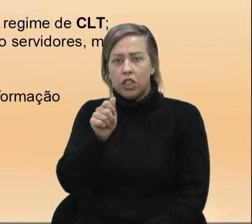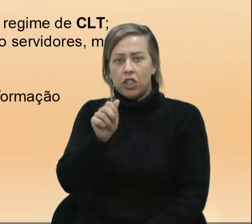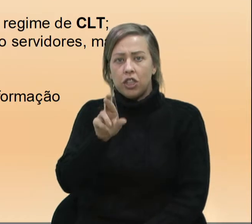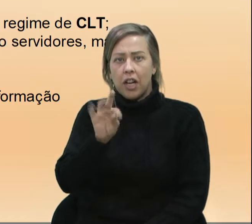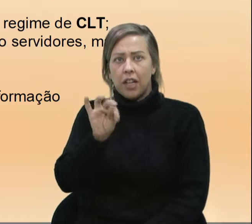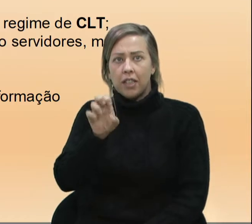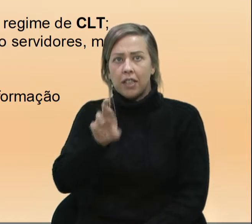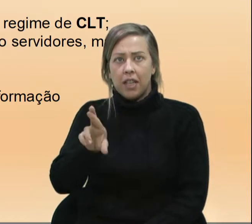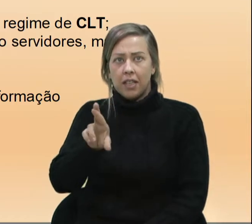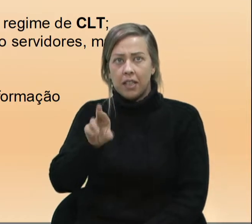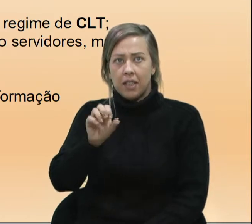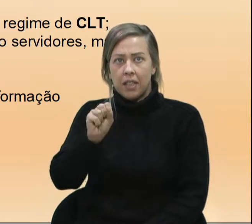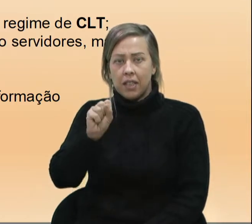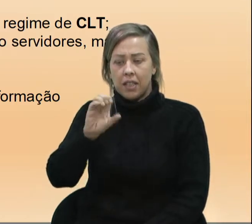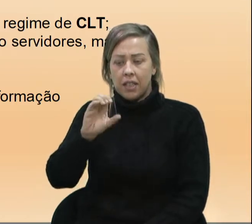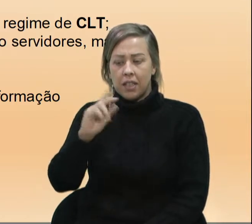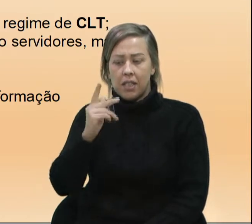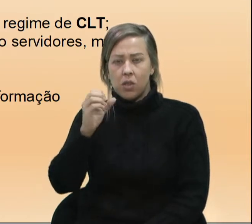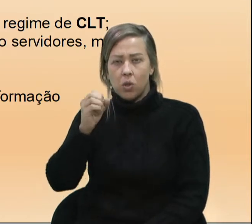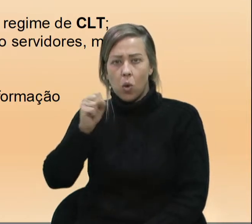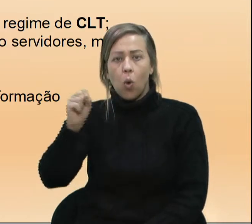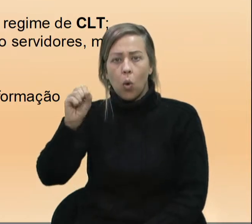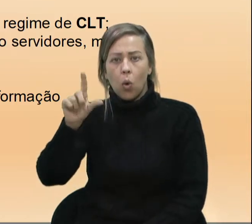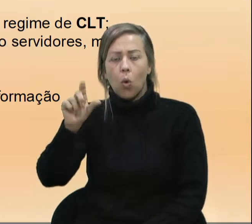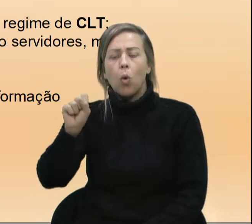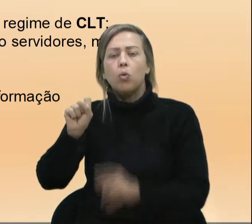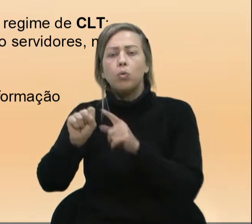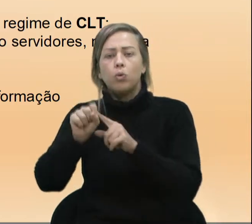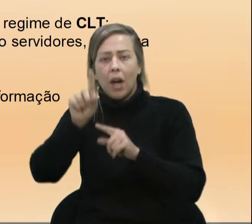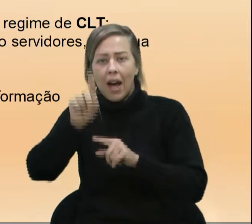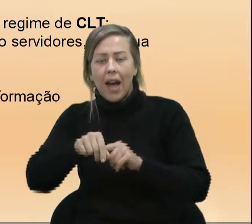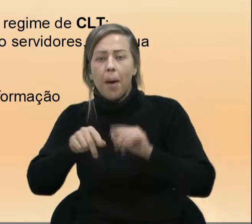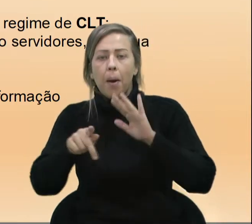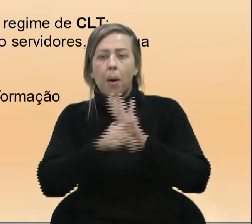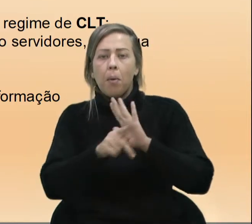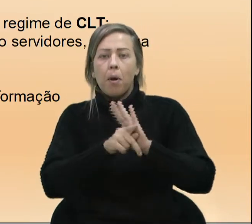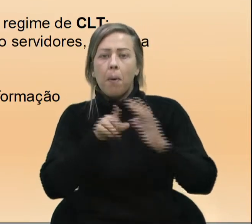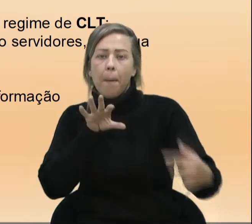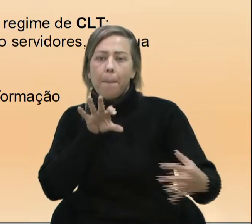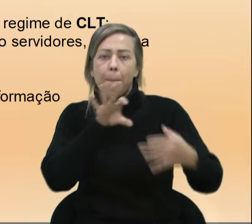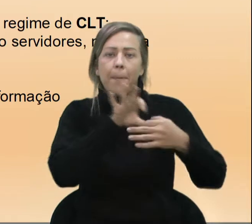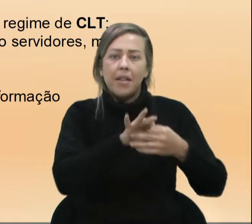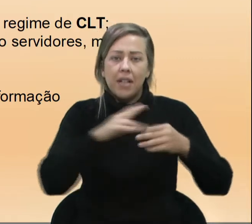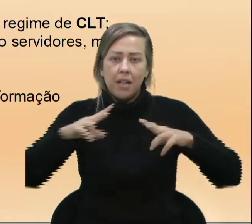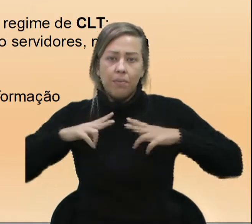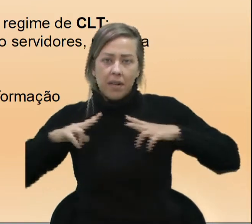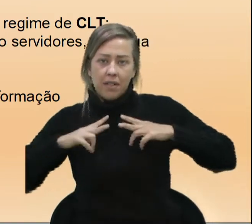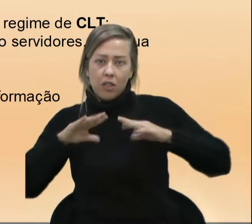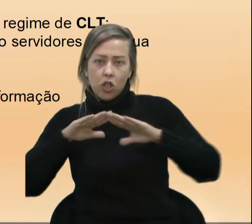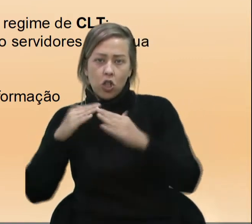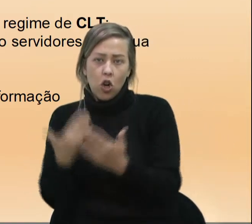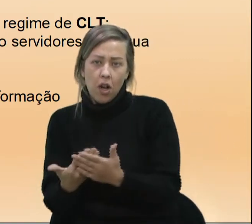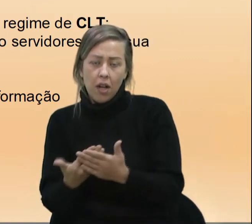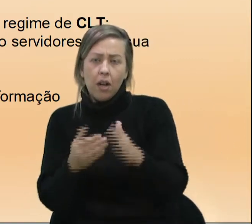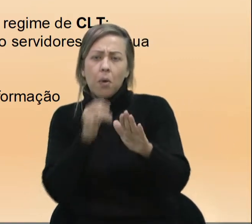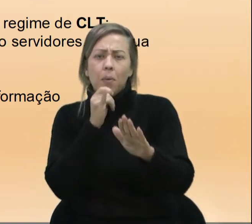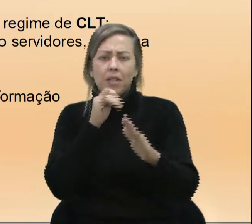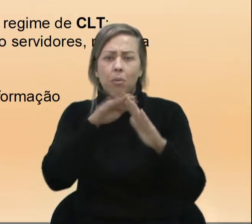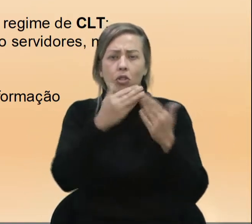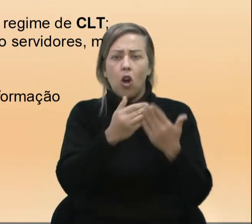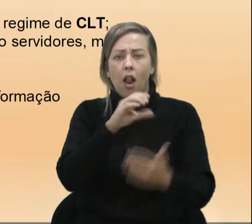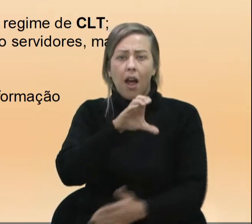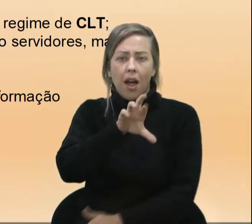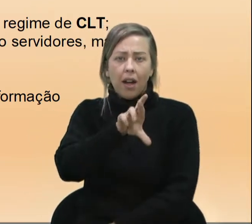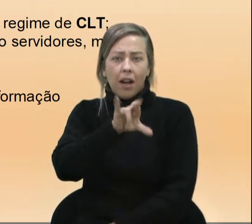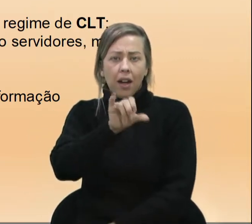escolas públicas geridas pelo ente privado. Ou seja, nós pegaríamos, por exemplo, o Cristóvão de Mendonça